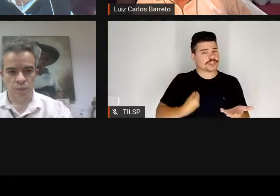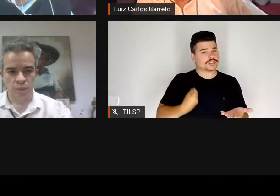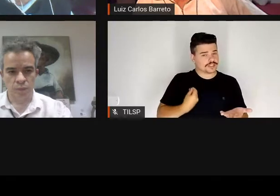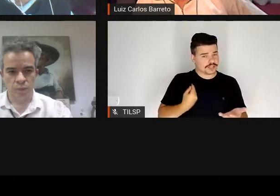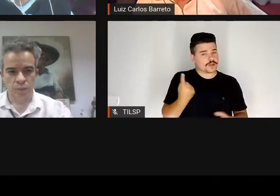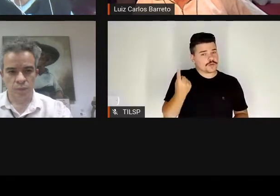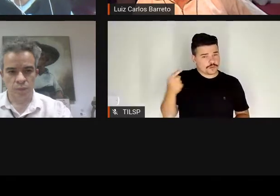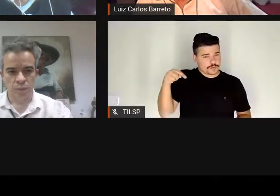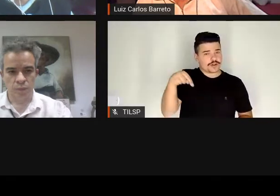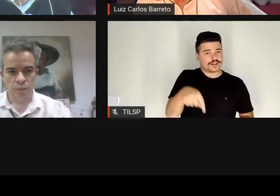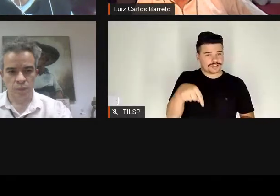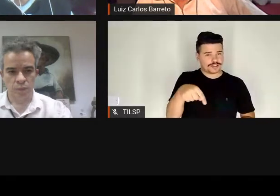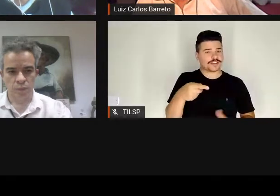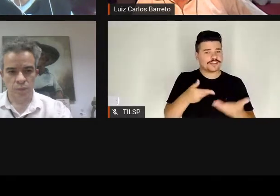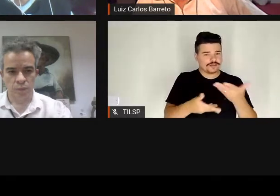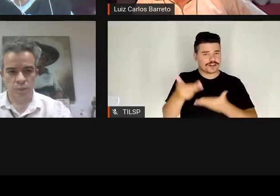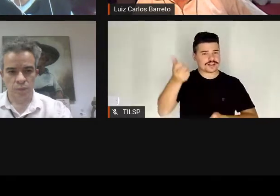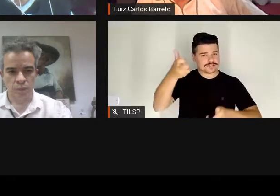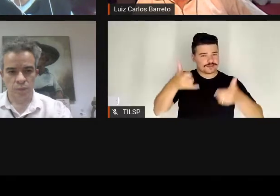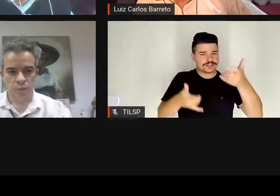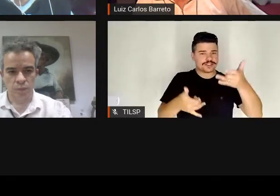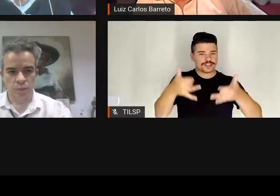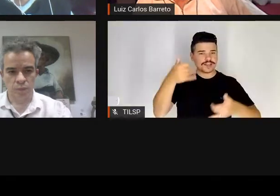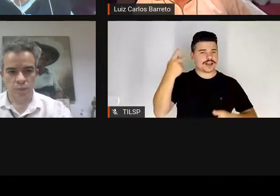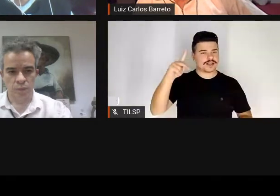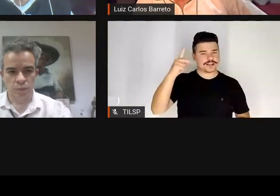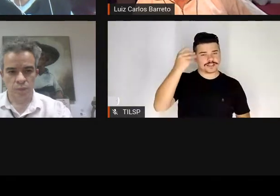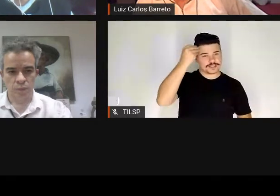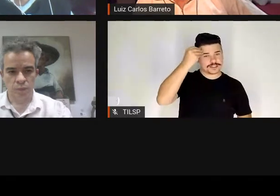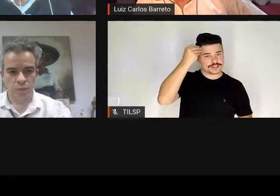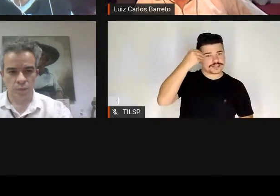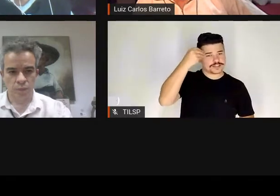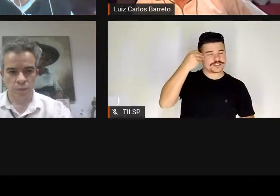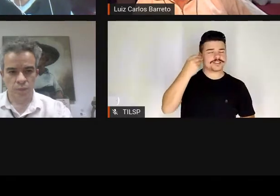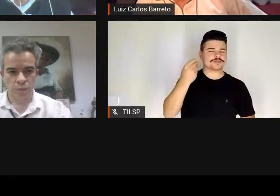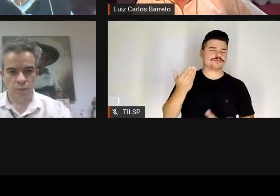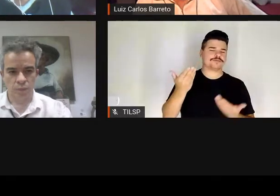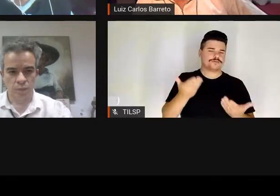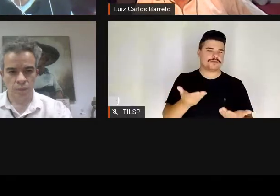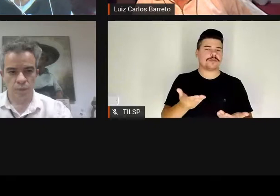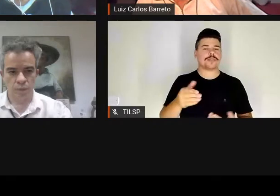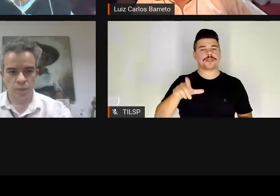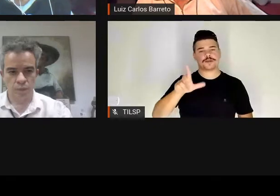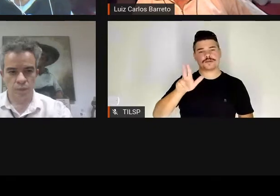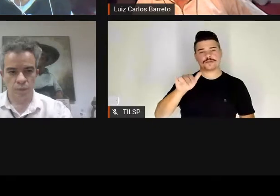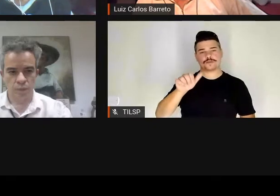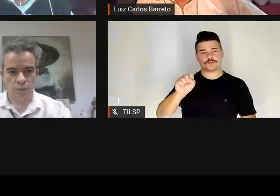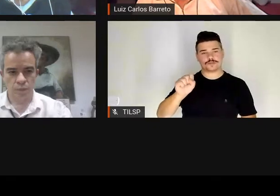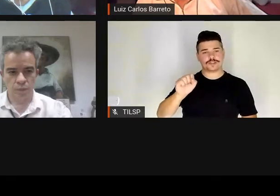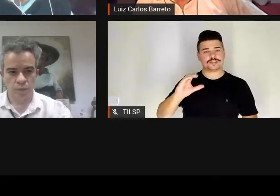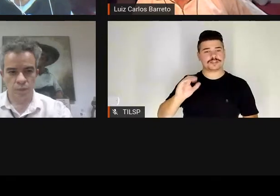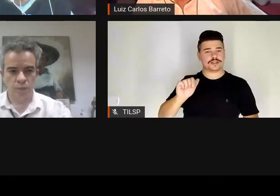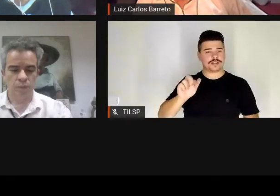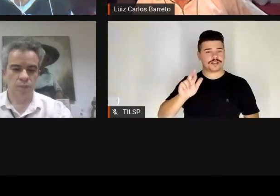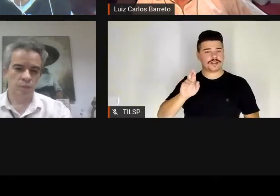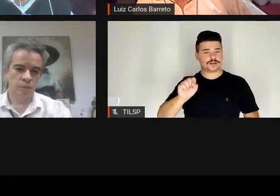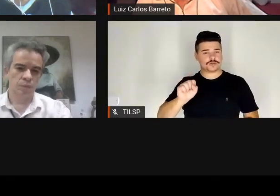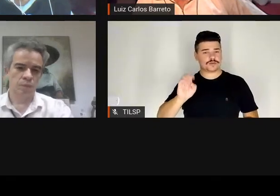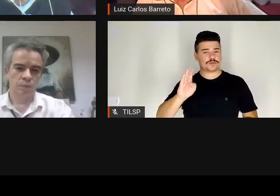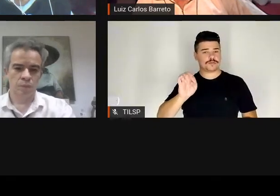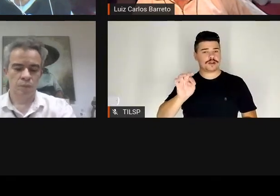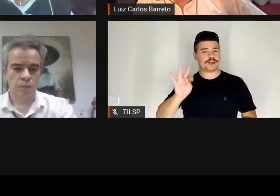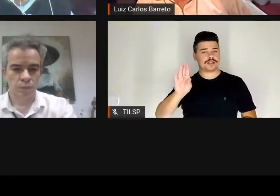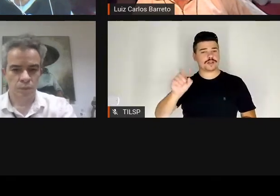contar algumas histórias daqui a pouco, né? Luiz Carlos Barreto, que é outro personagem icônico da fotografia